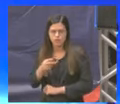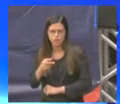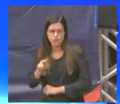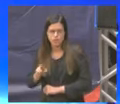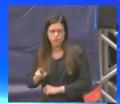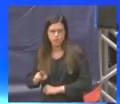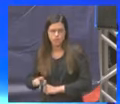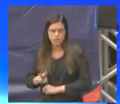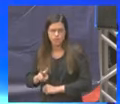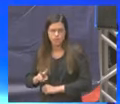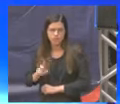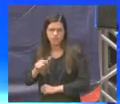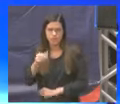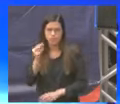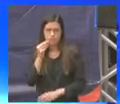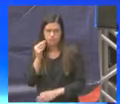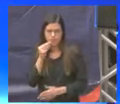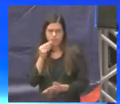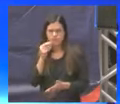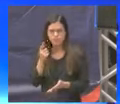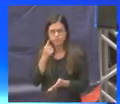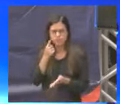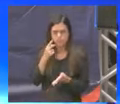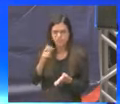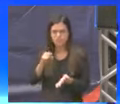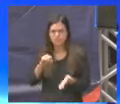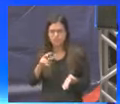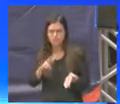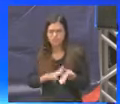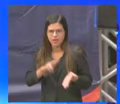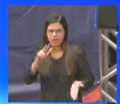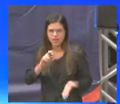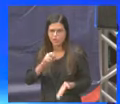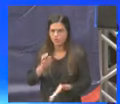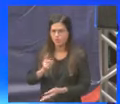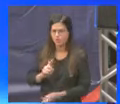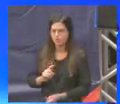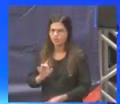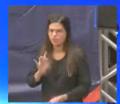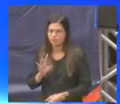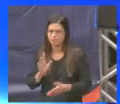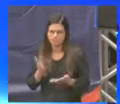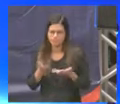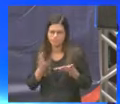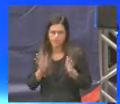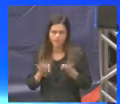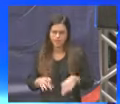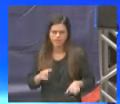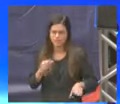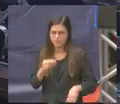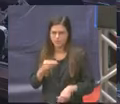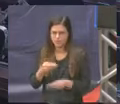teste para ver se aquilo vai ser validado ou não. Então, só queria fechar com essa contribuição. Obrigada.